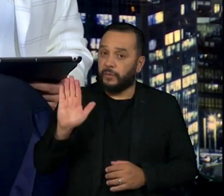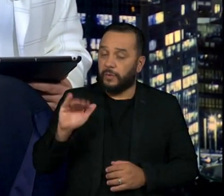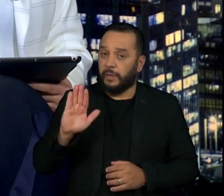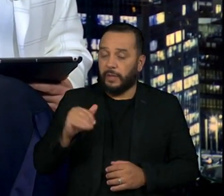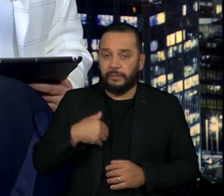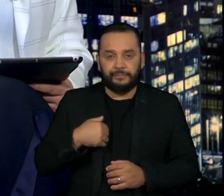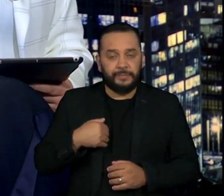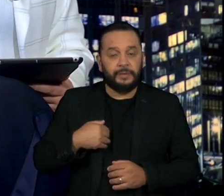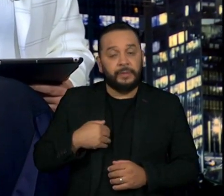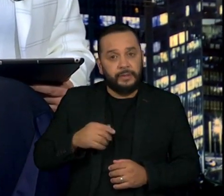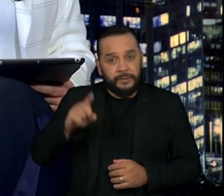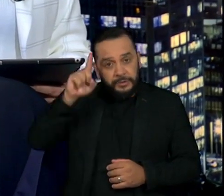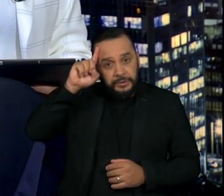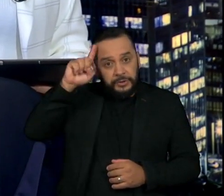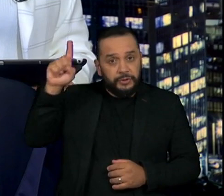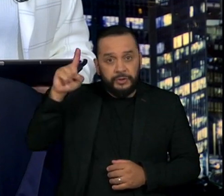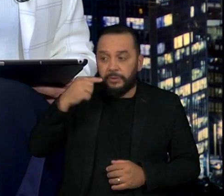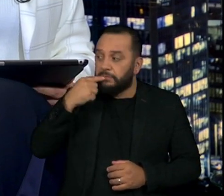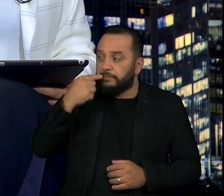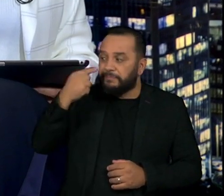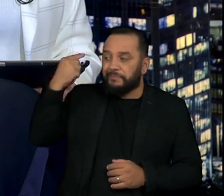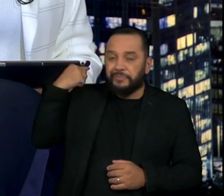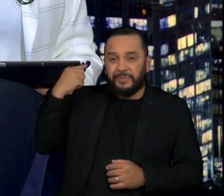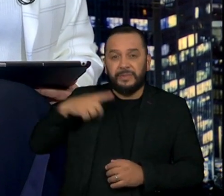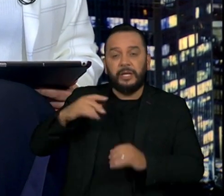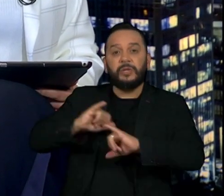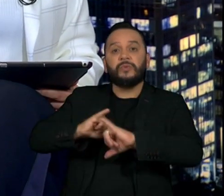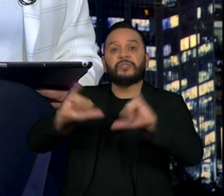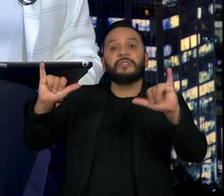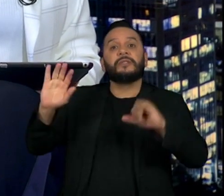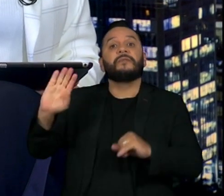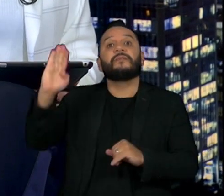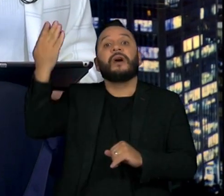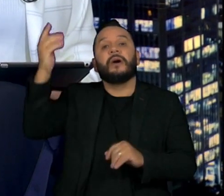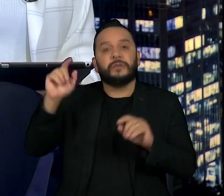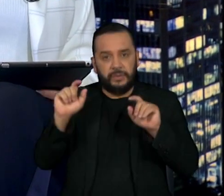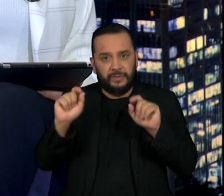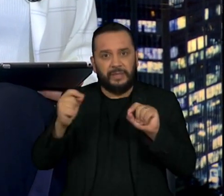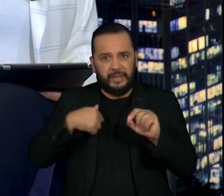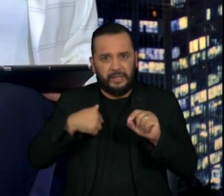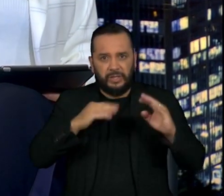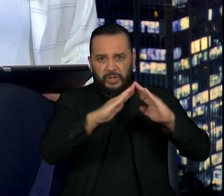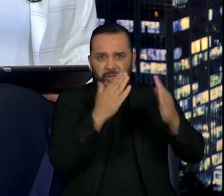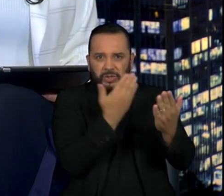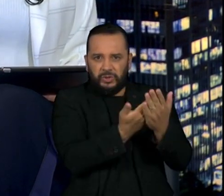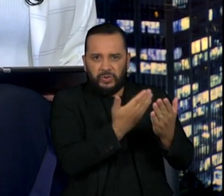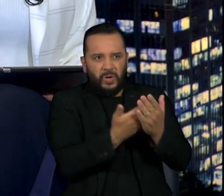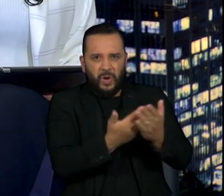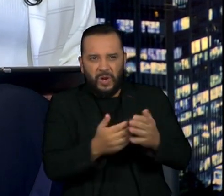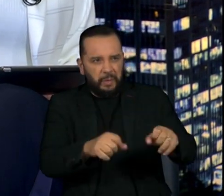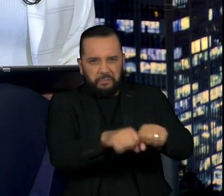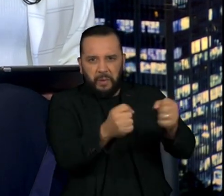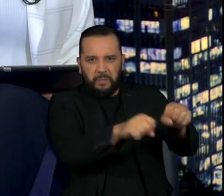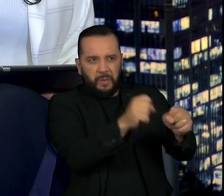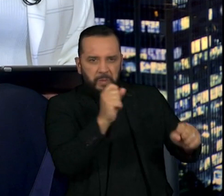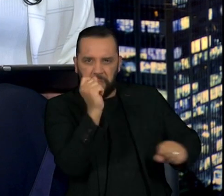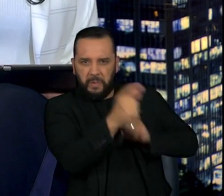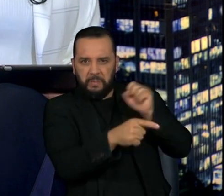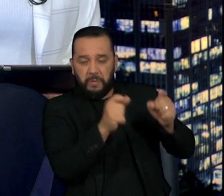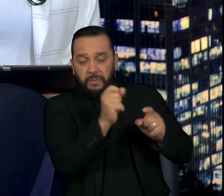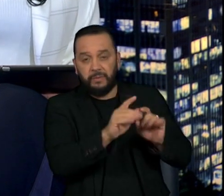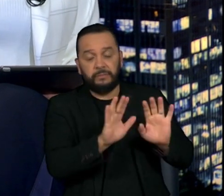Nos últimos dias, assistimos a uma enxurrada de informações falsas sobre ameaças de ataques em escolas. O medo tomou conta de muitos